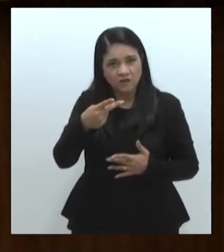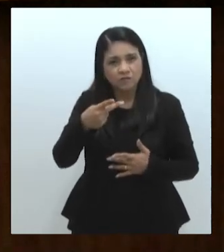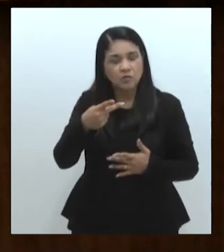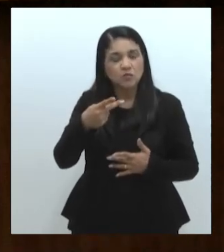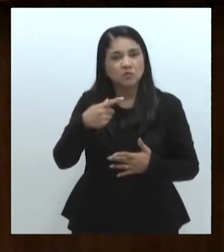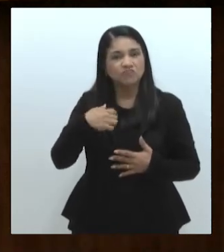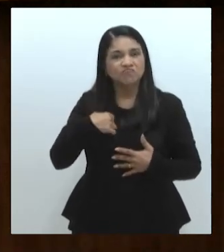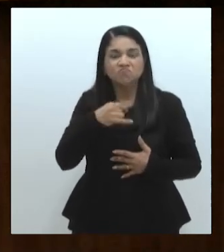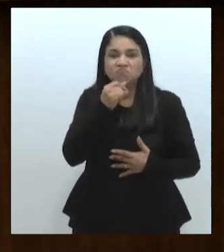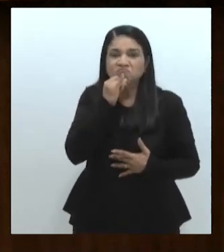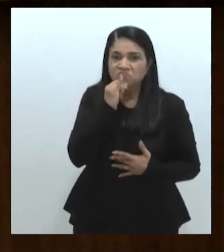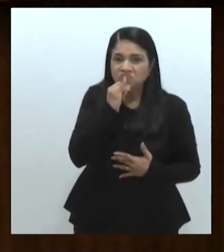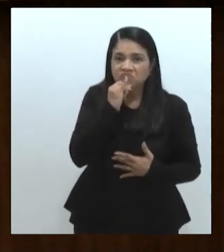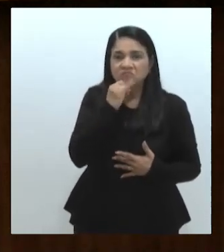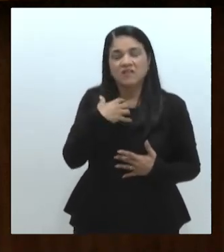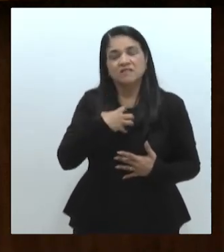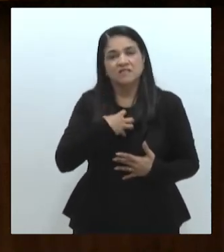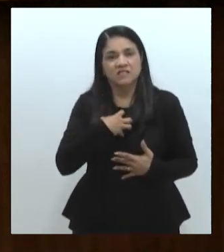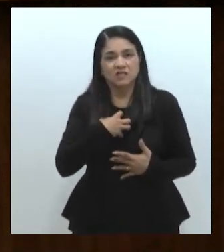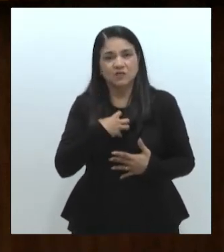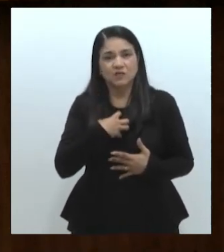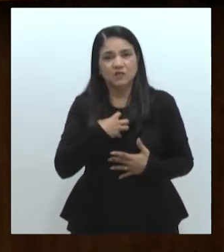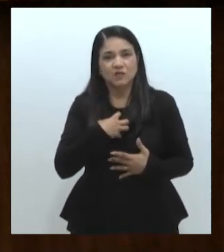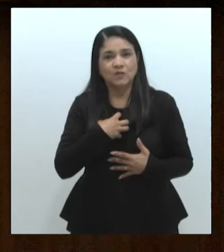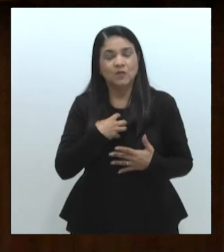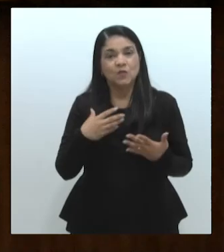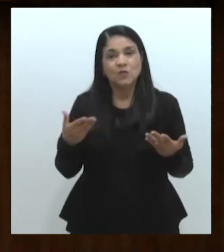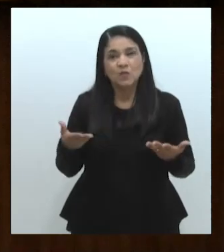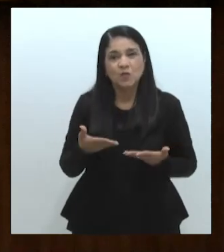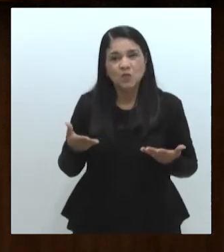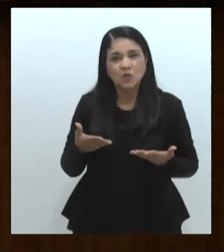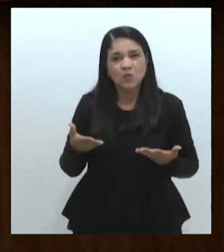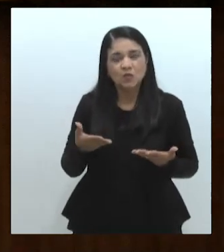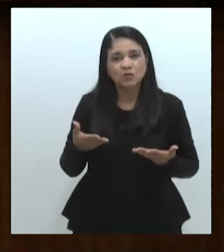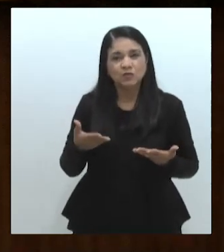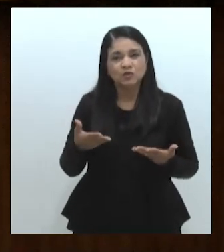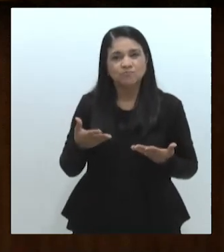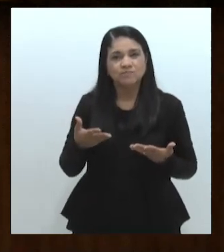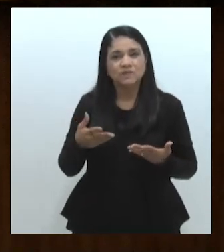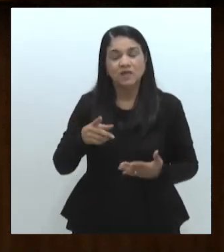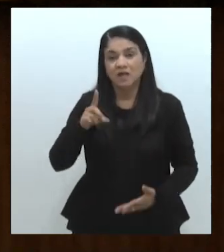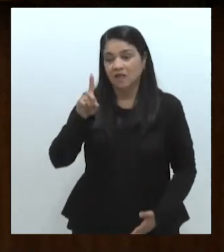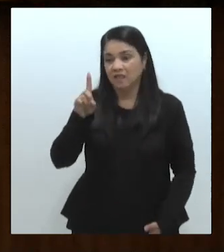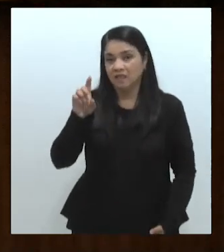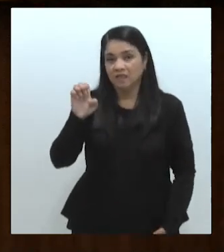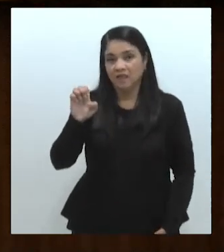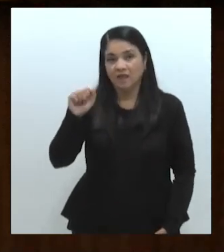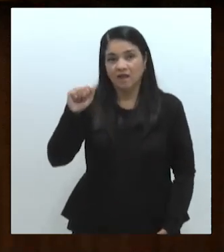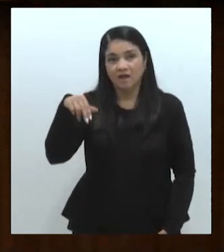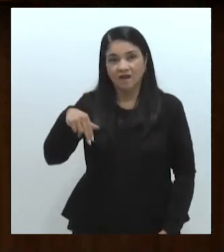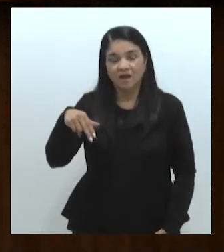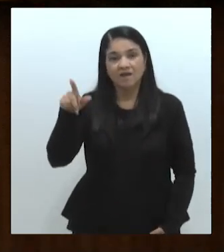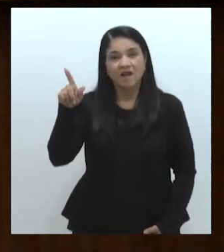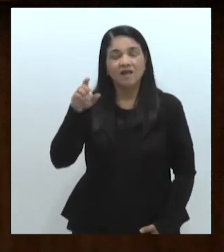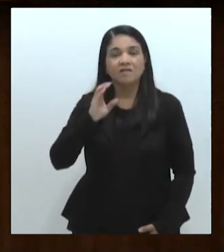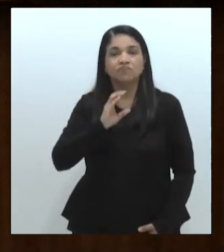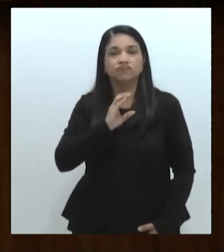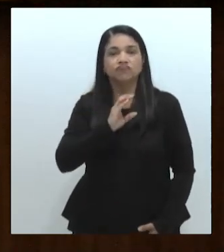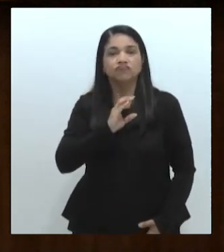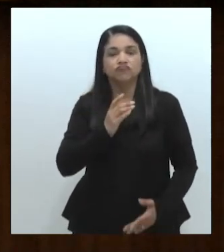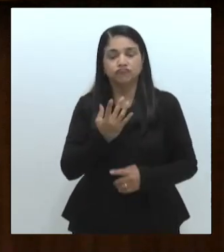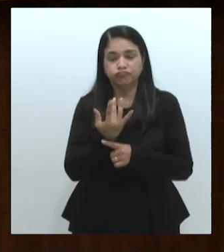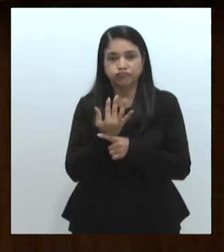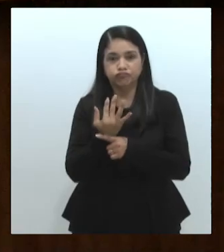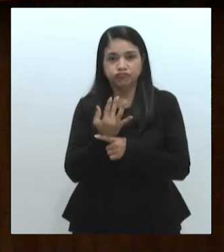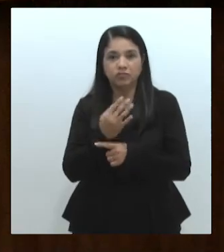da minha tristeza com o que a gente viu hoje numa DEAN, em Caxias. Um